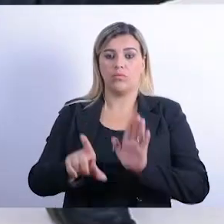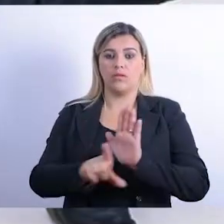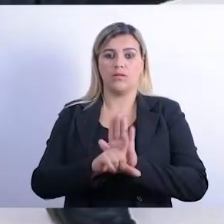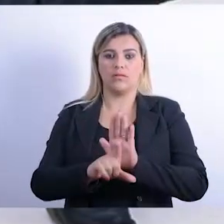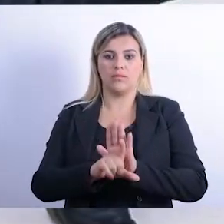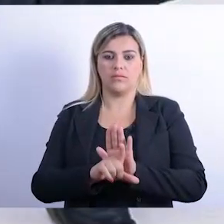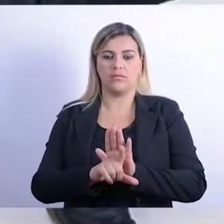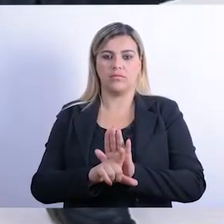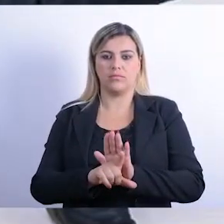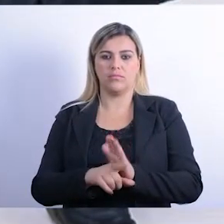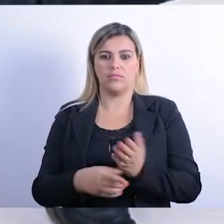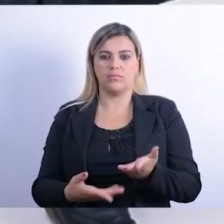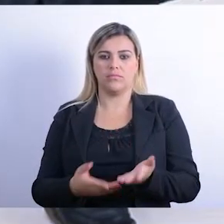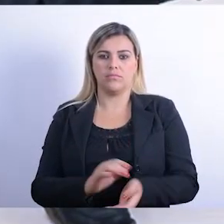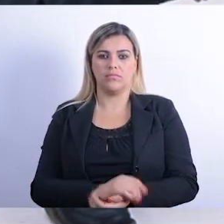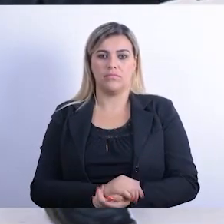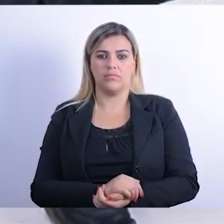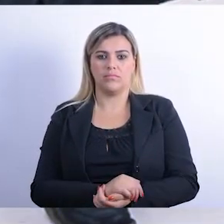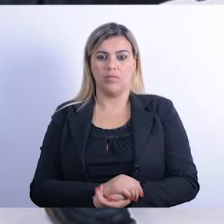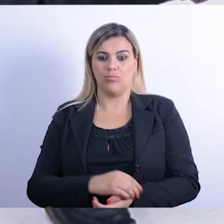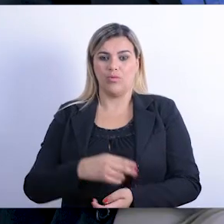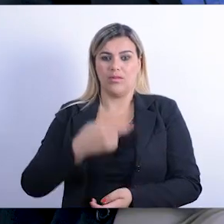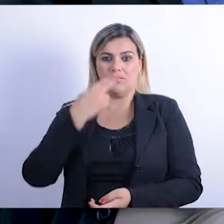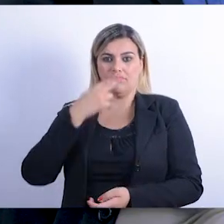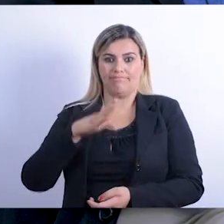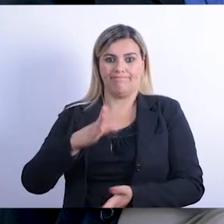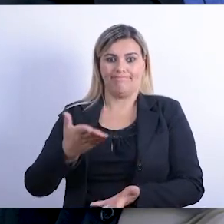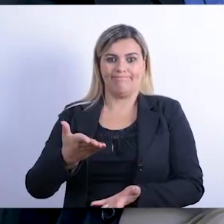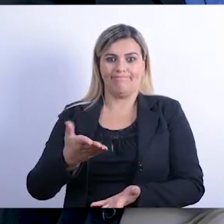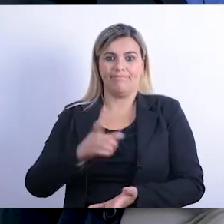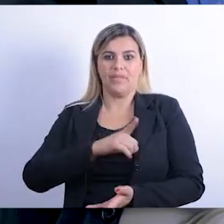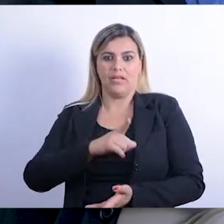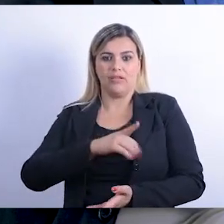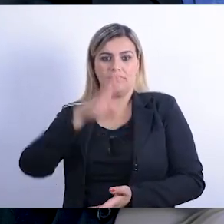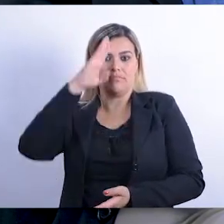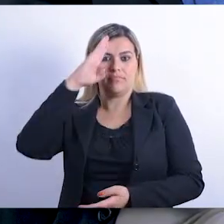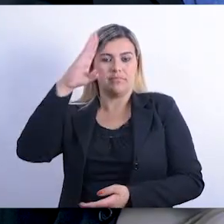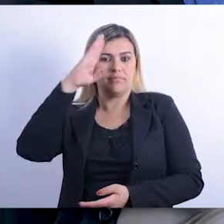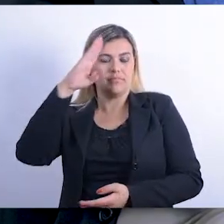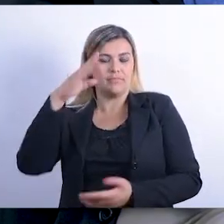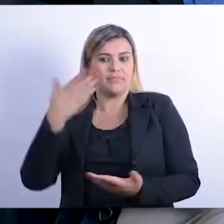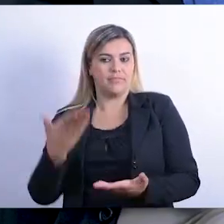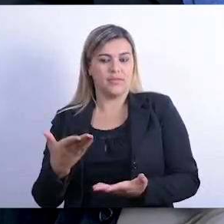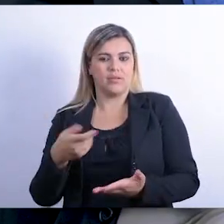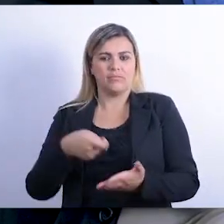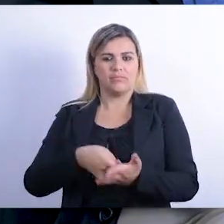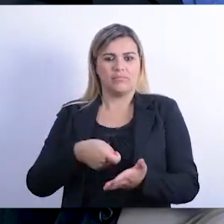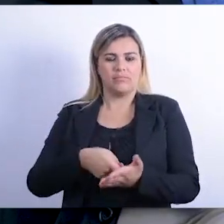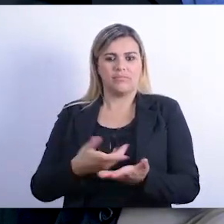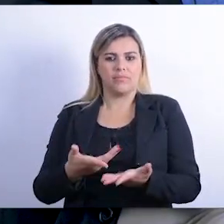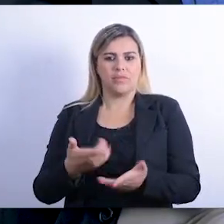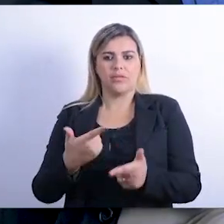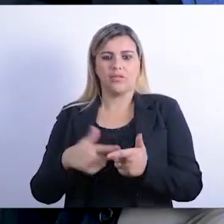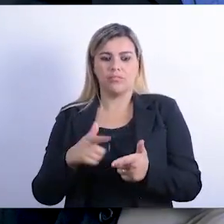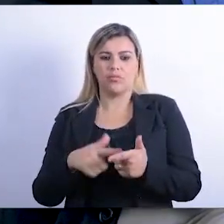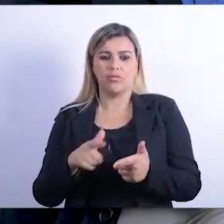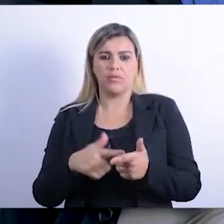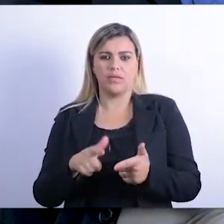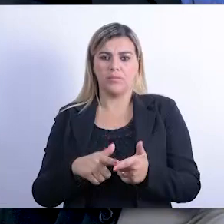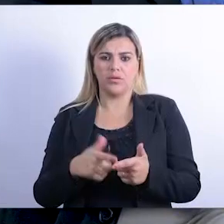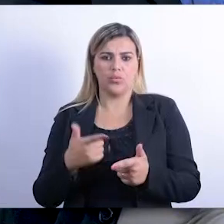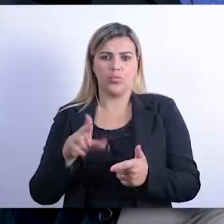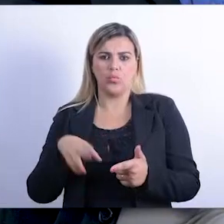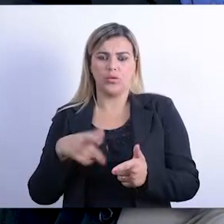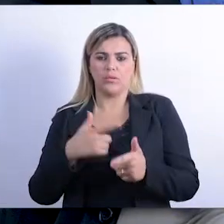obstruídos, nunca tivemos nenhum problema assim, legal, né? Não, nunca teve. Por causa dessa característica que foi essa sociedade, essa